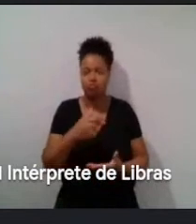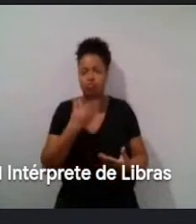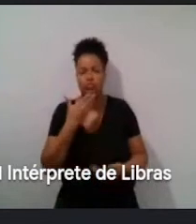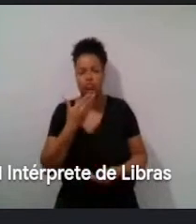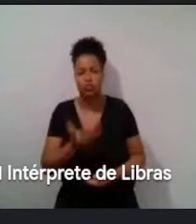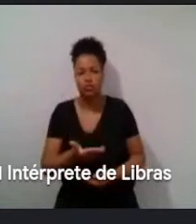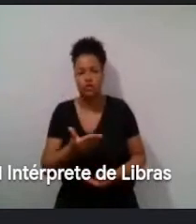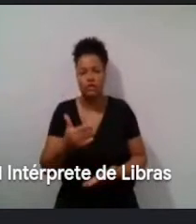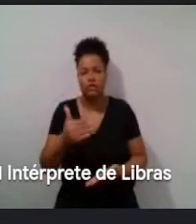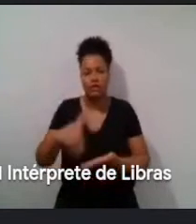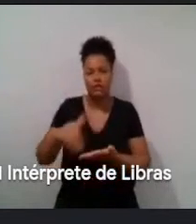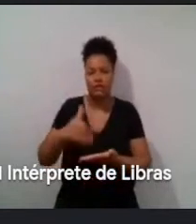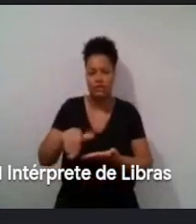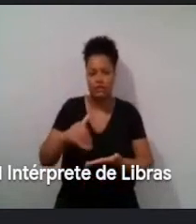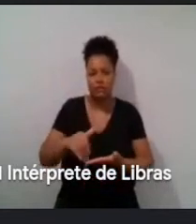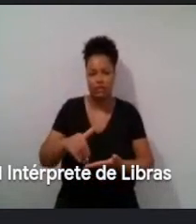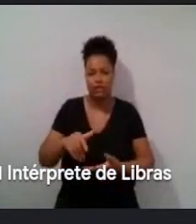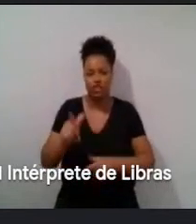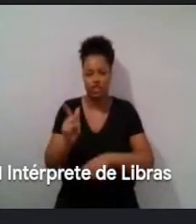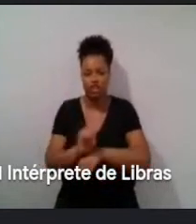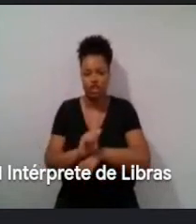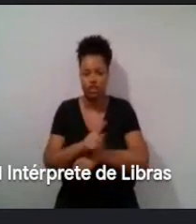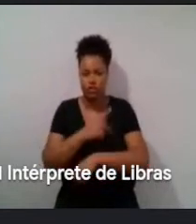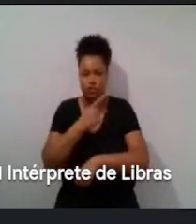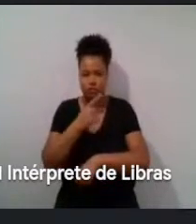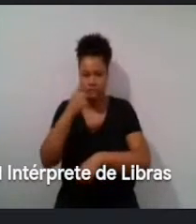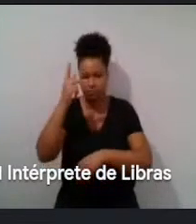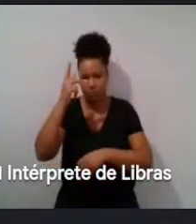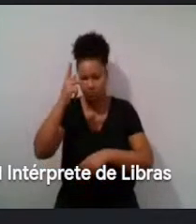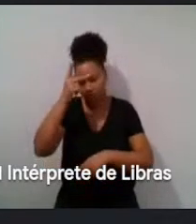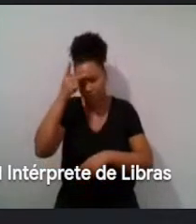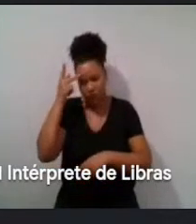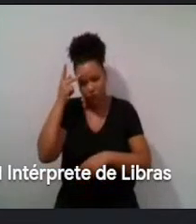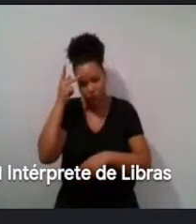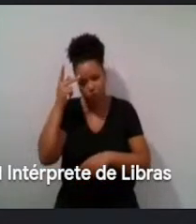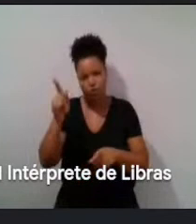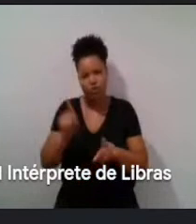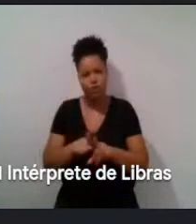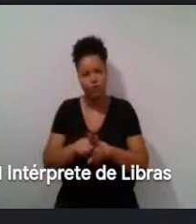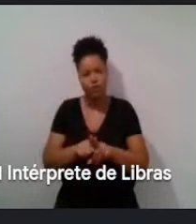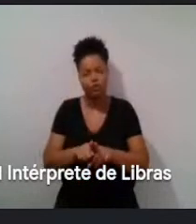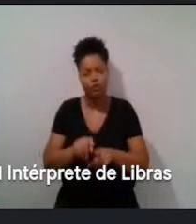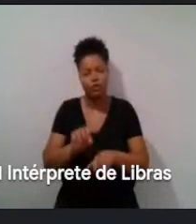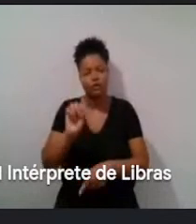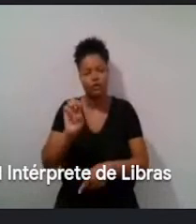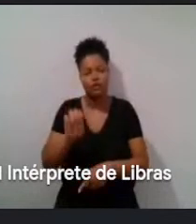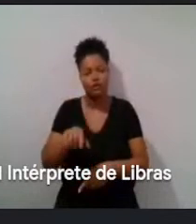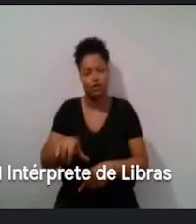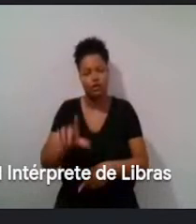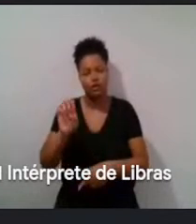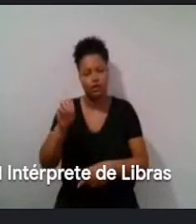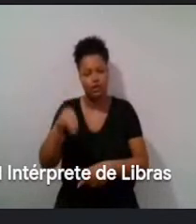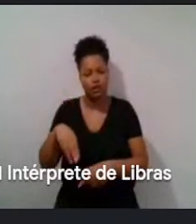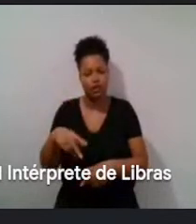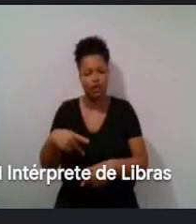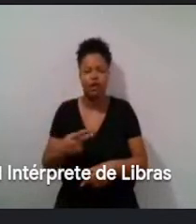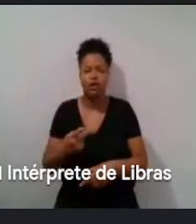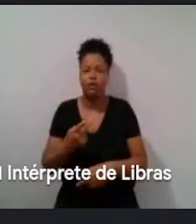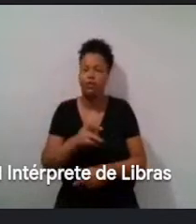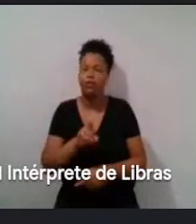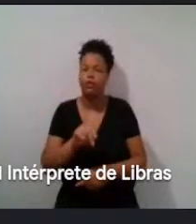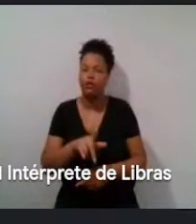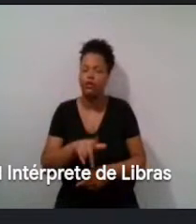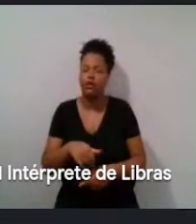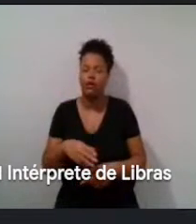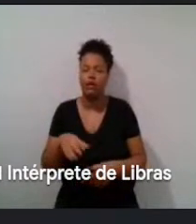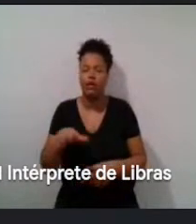de Pessoas e a Diretoria-Geral desse tribunal, igualmente, acolhendo o parecer da Selen, e a Procuradoria Regional Eleitoral